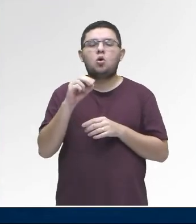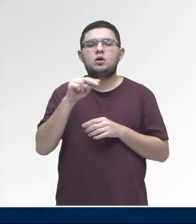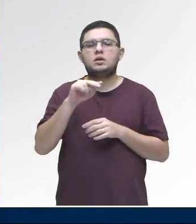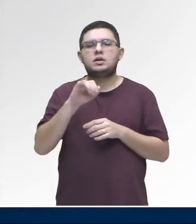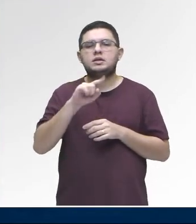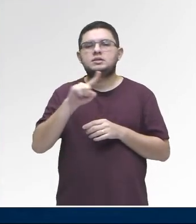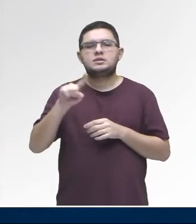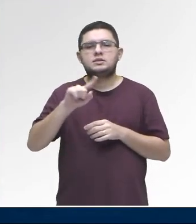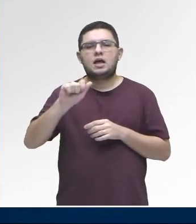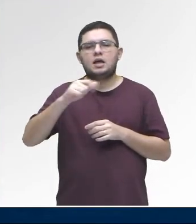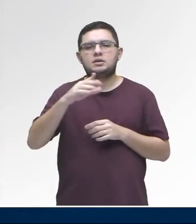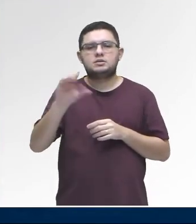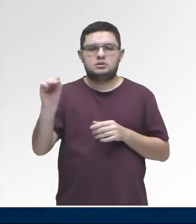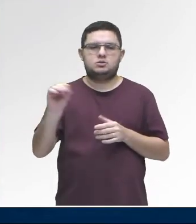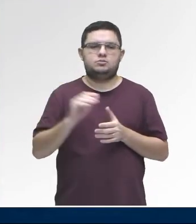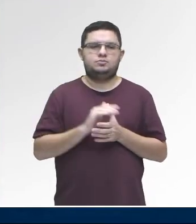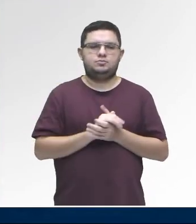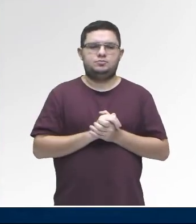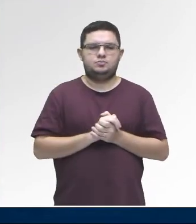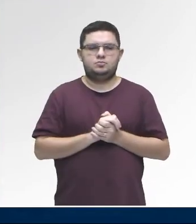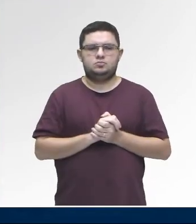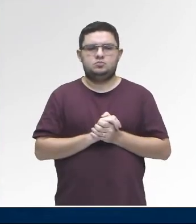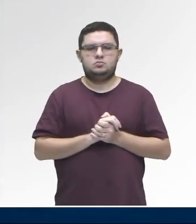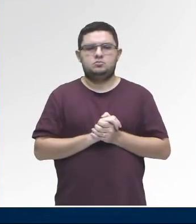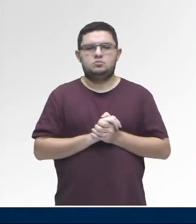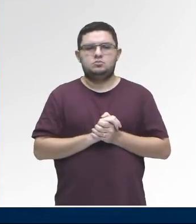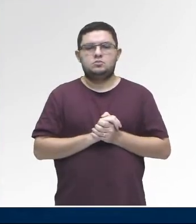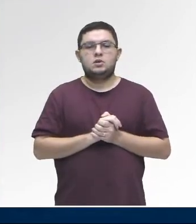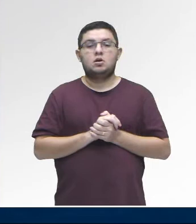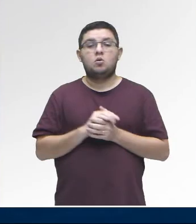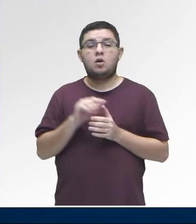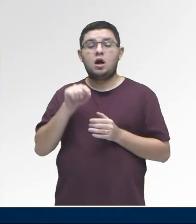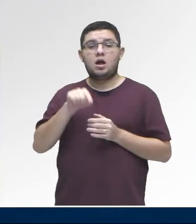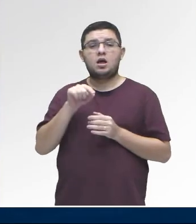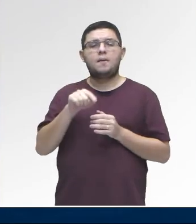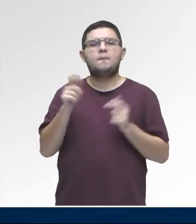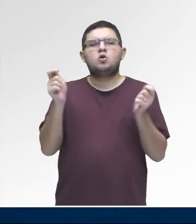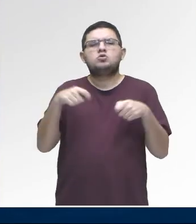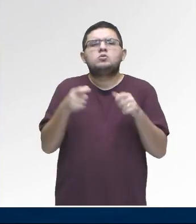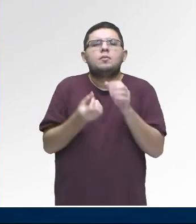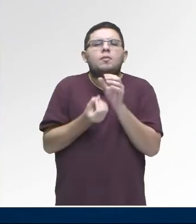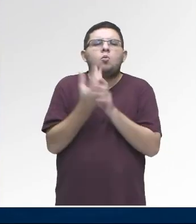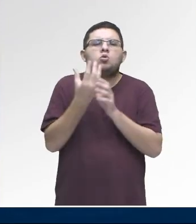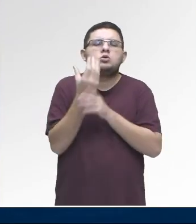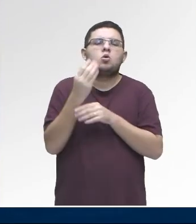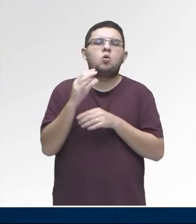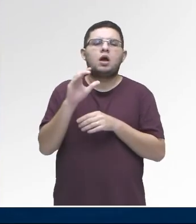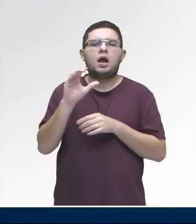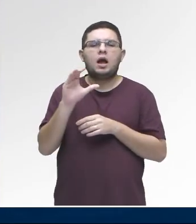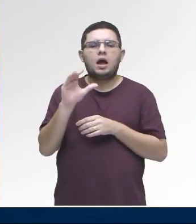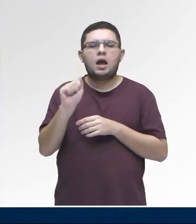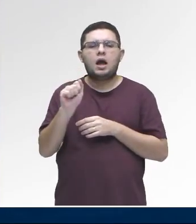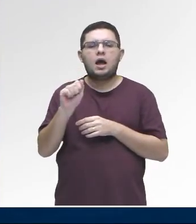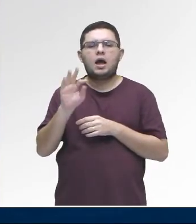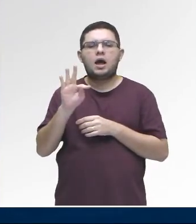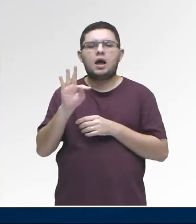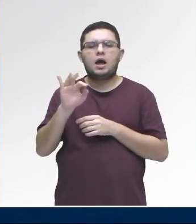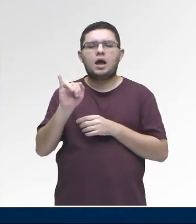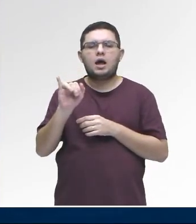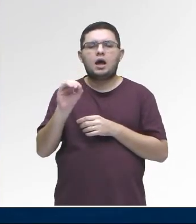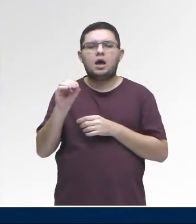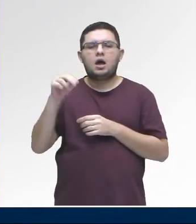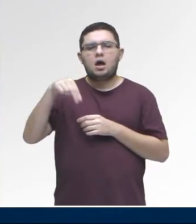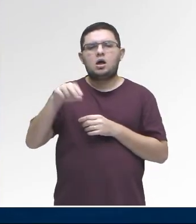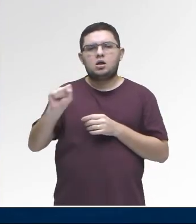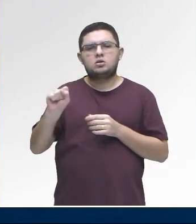vão produzir, né, cátions H+, ou H3 ou mais, chamado